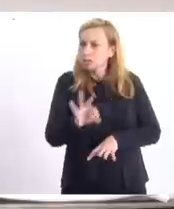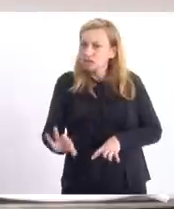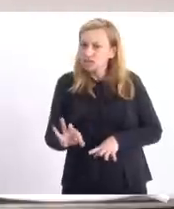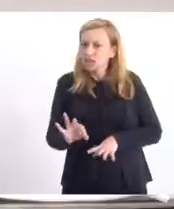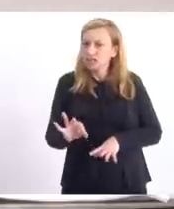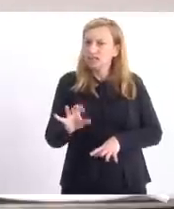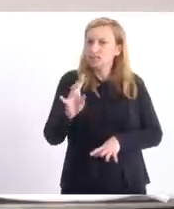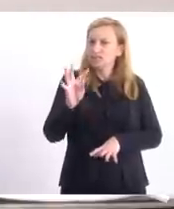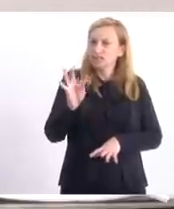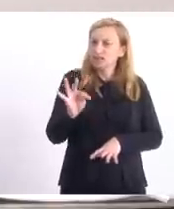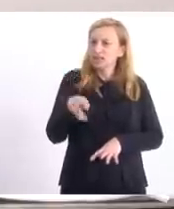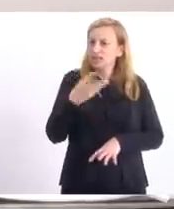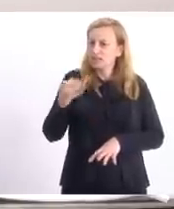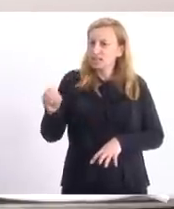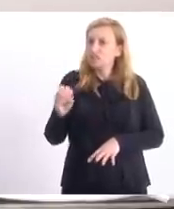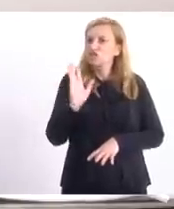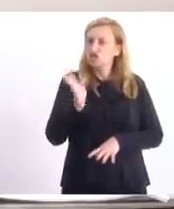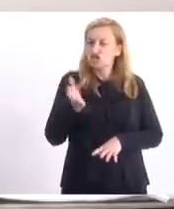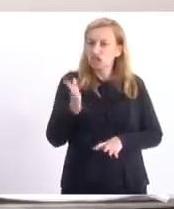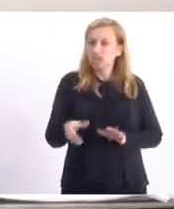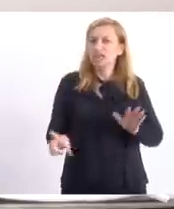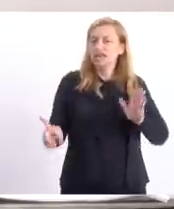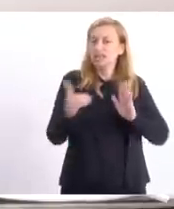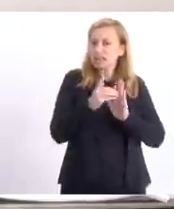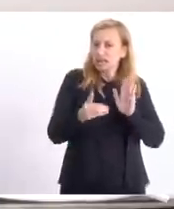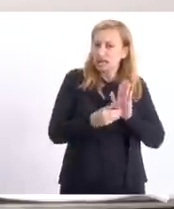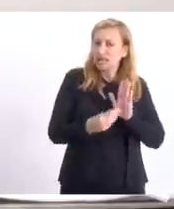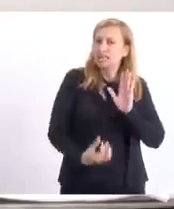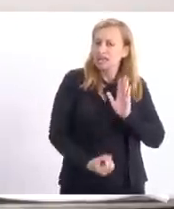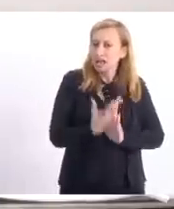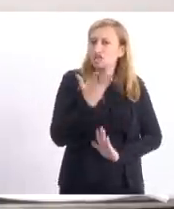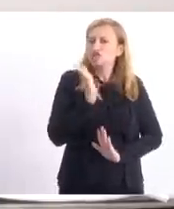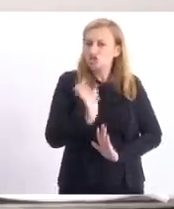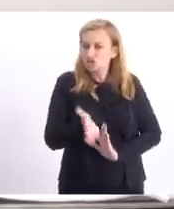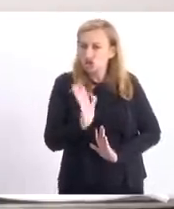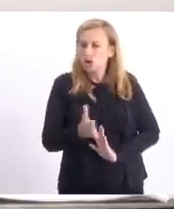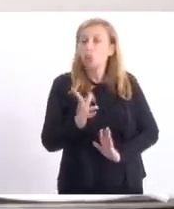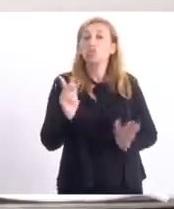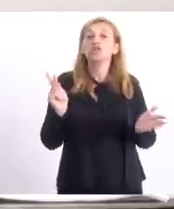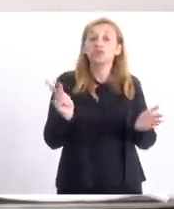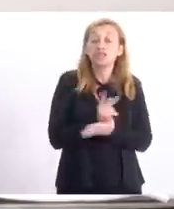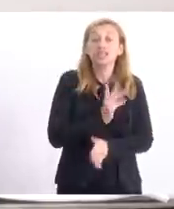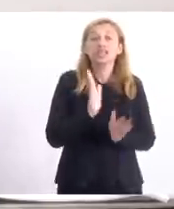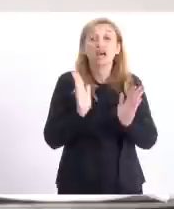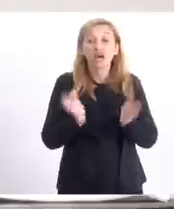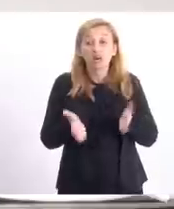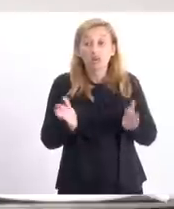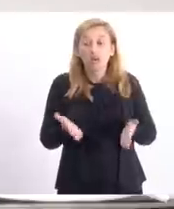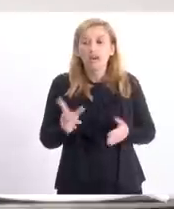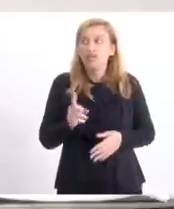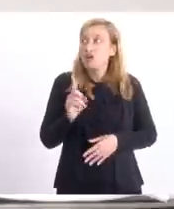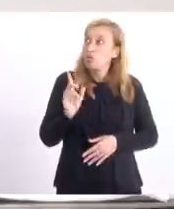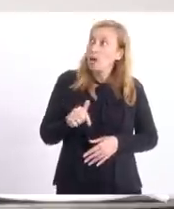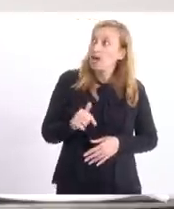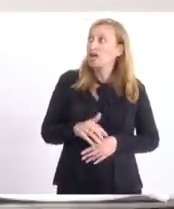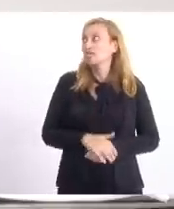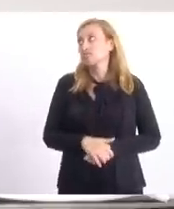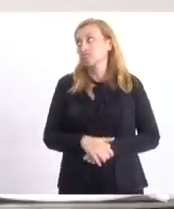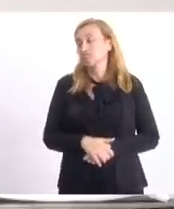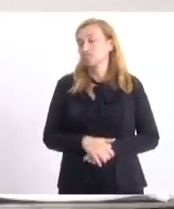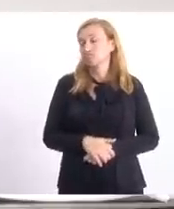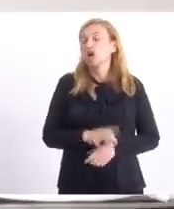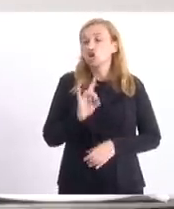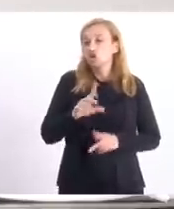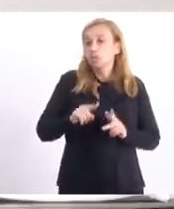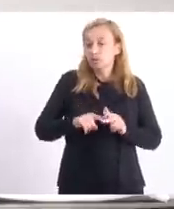gratificação, ela já está estabelecida por decreto. Portanto, o que está acontecendo aqui não é, só